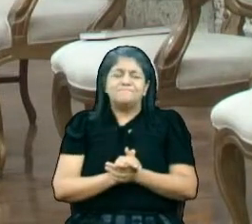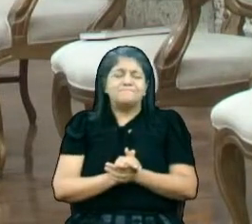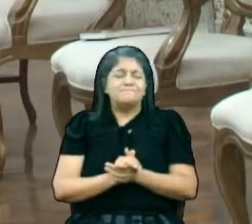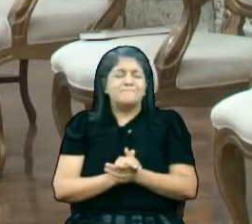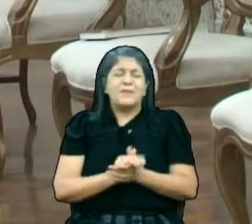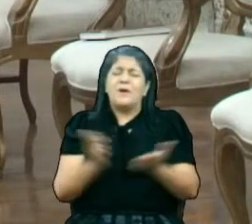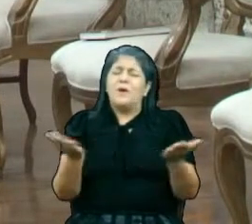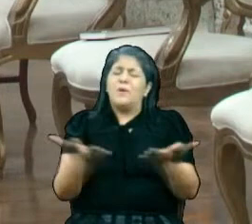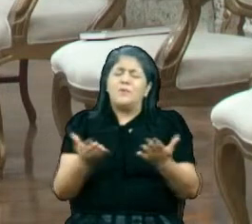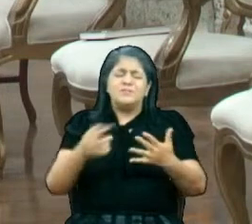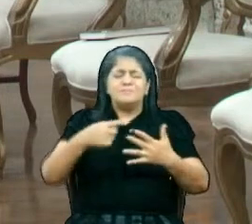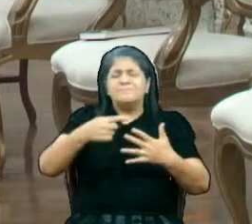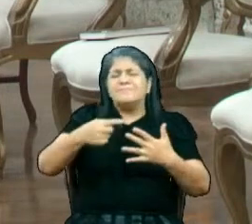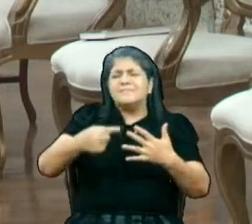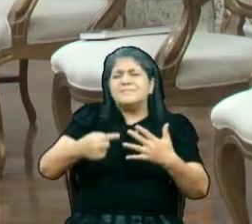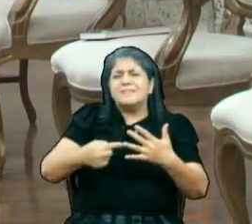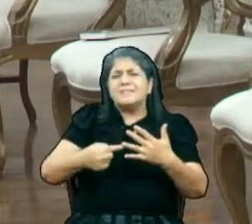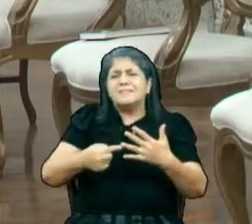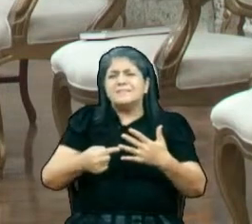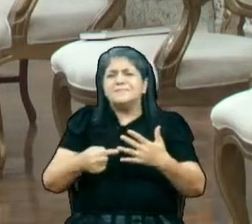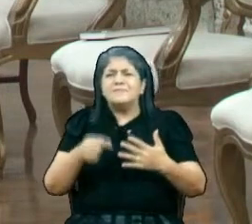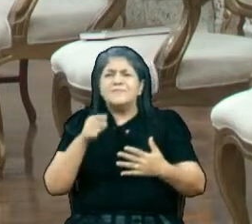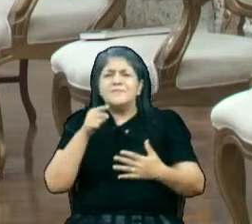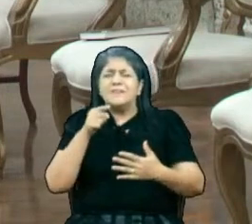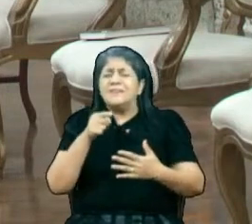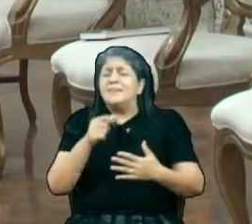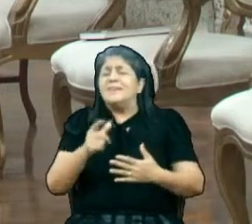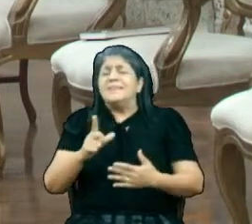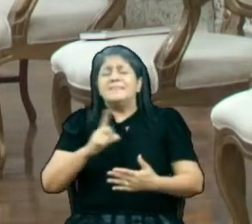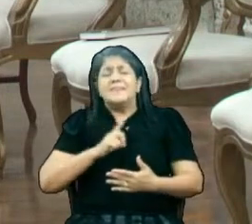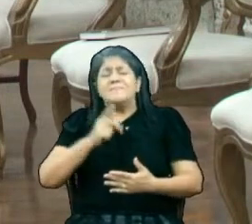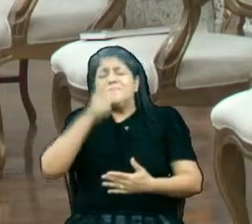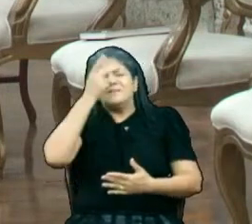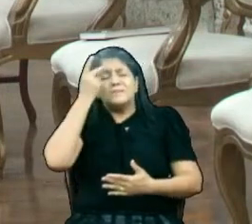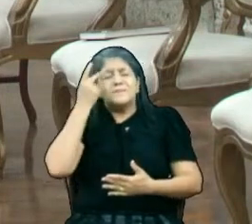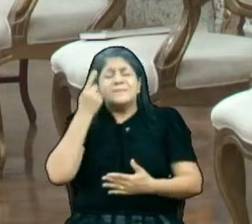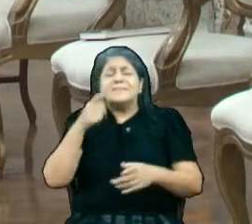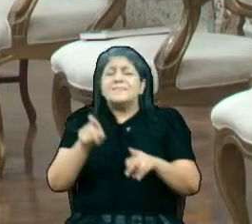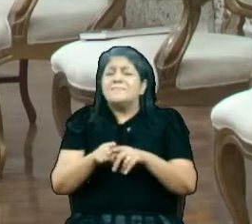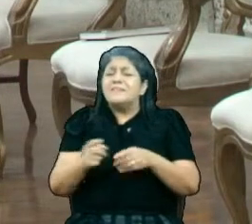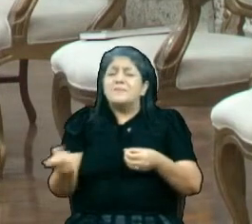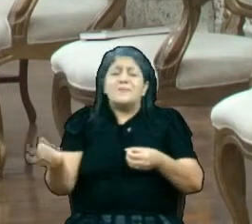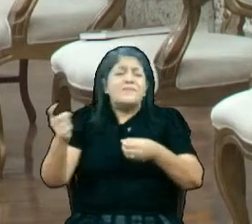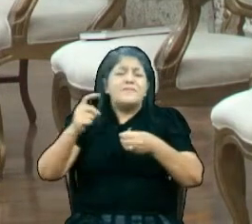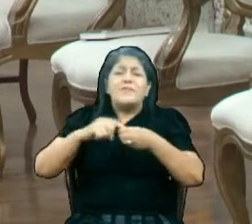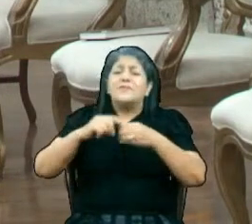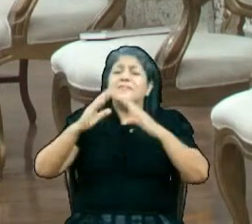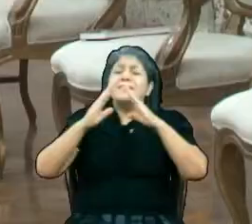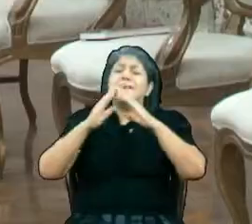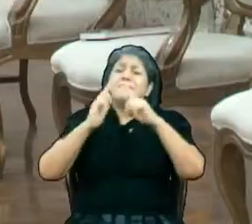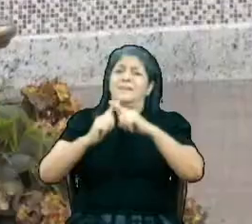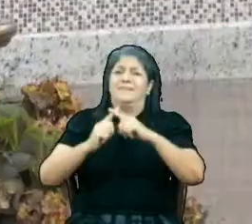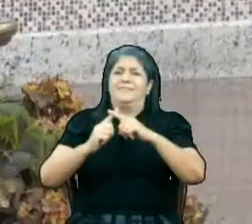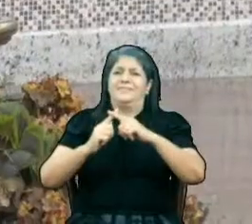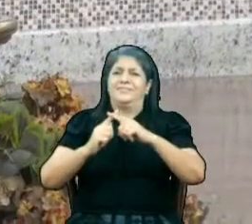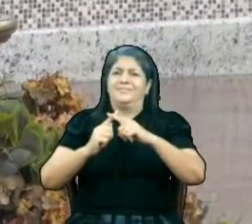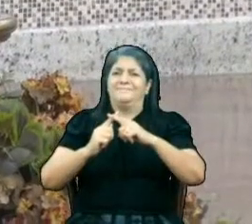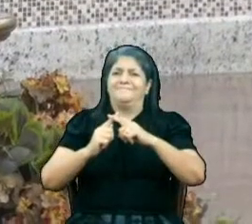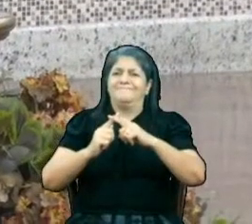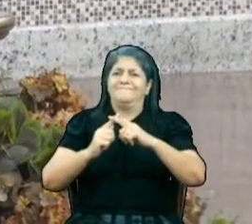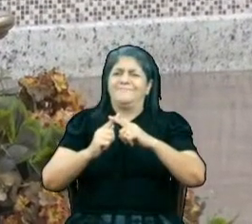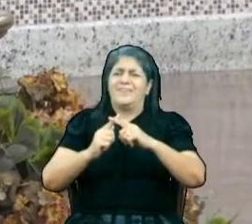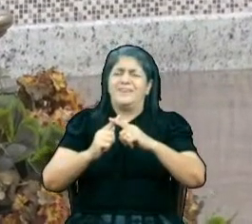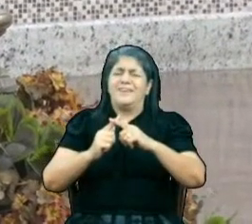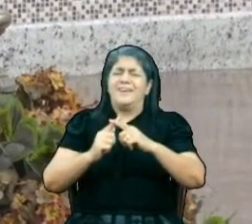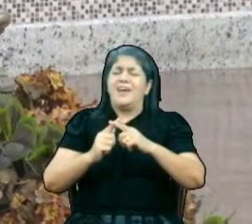Hernandes Dias Lopes falou hoje você entra dentro daquele templo que Os Heróis da Fé pregaram